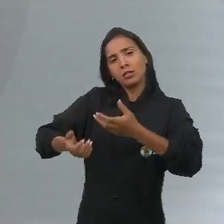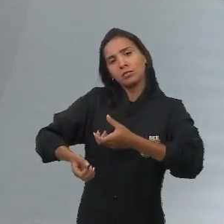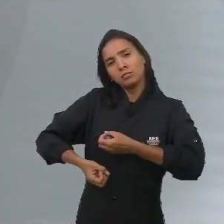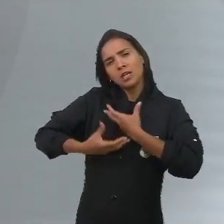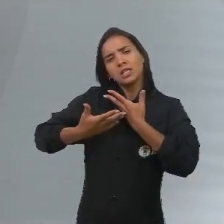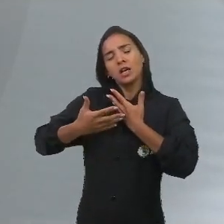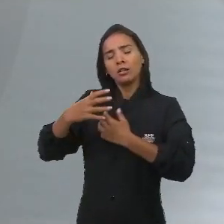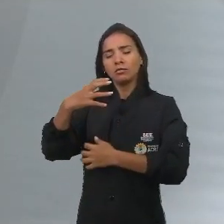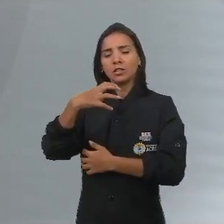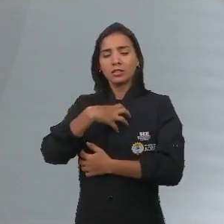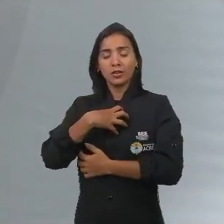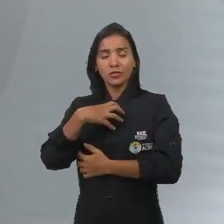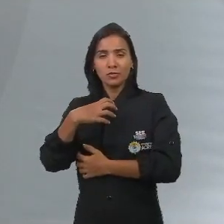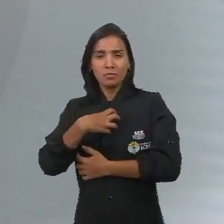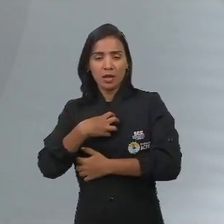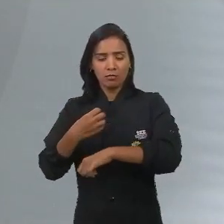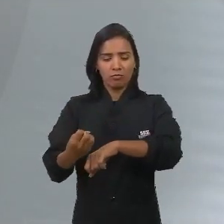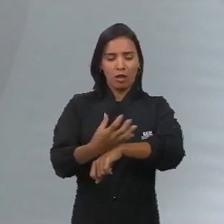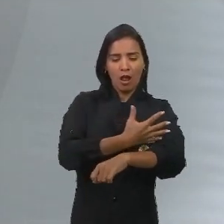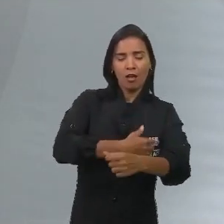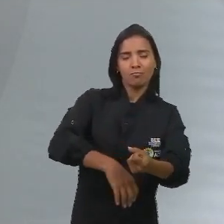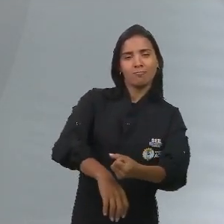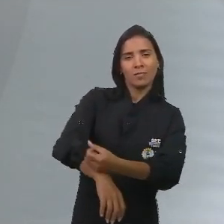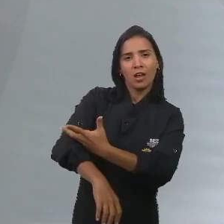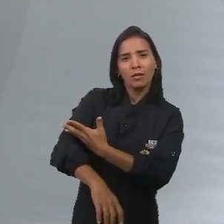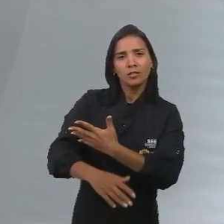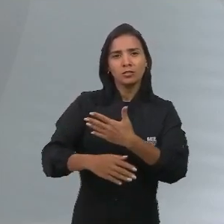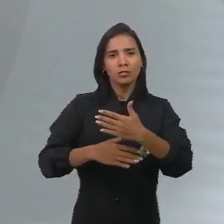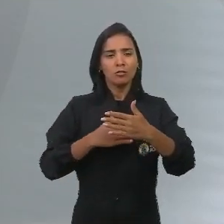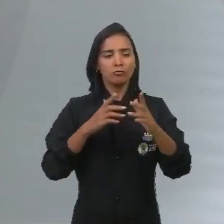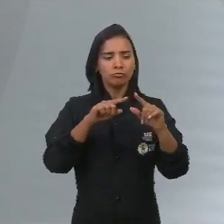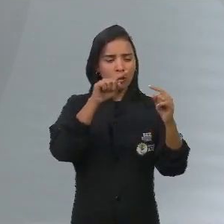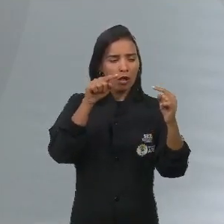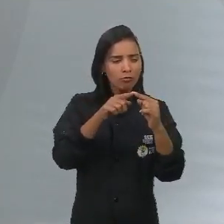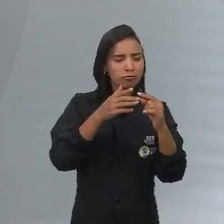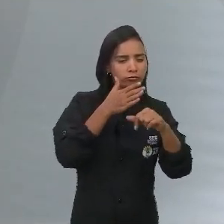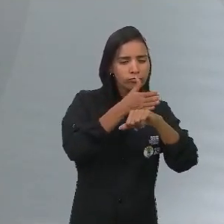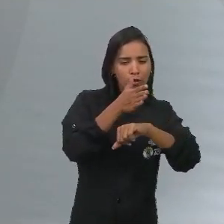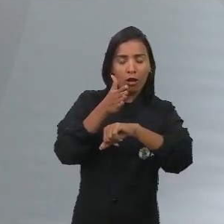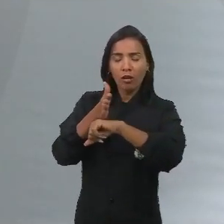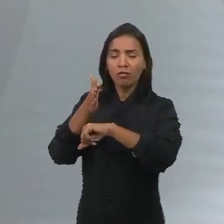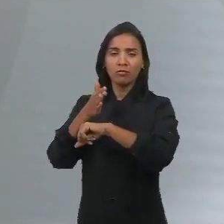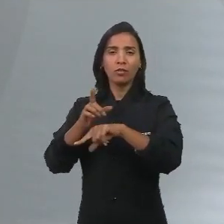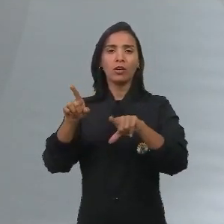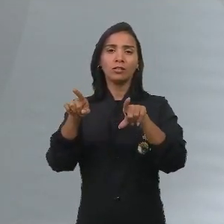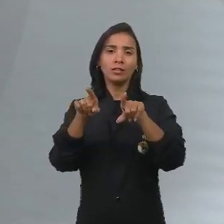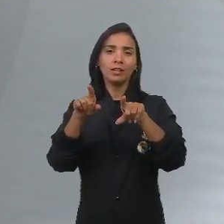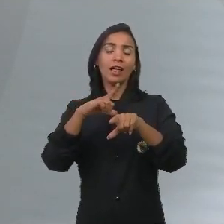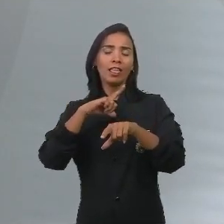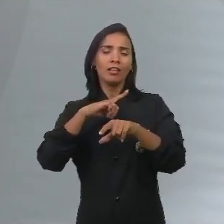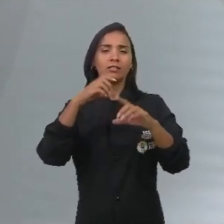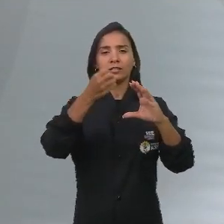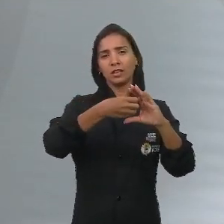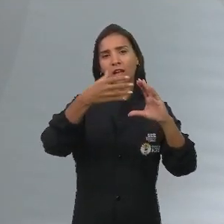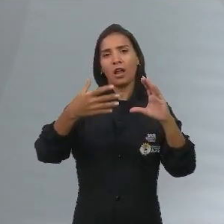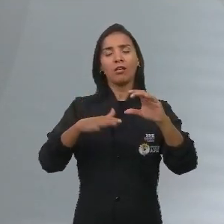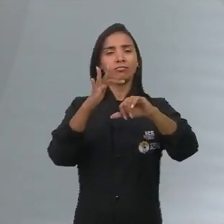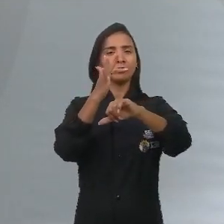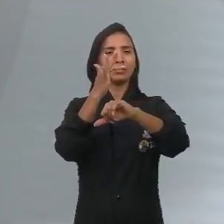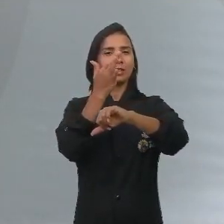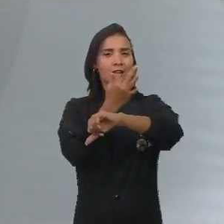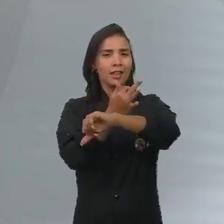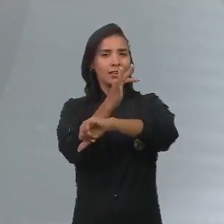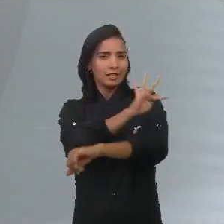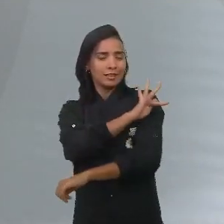sentimentos expressar emoções direcionamentos ter o seu aspecto técnico 1 2 3